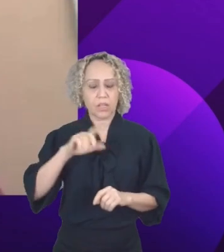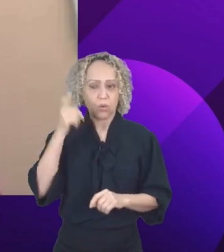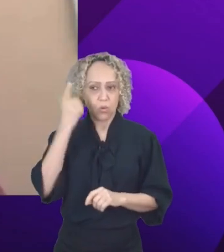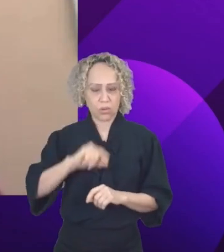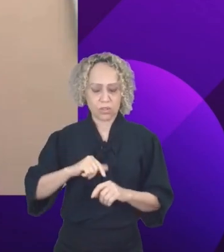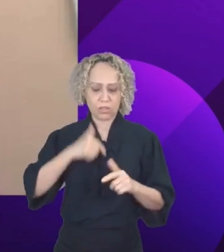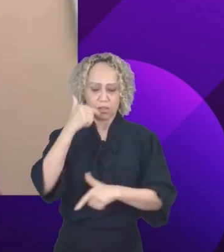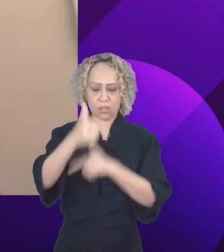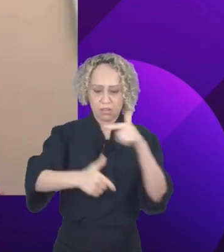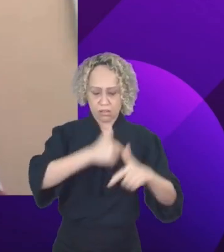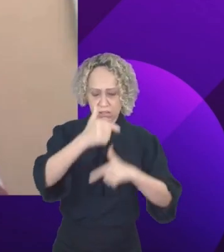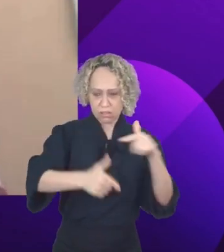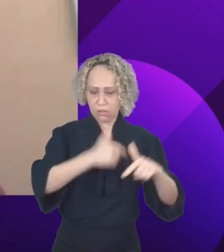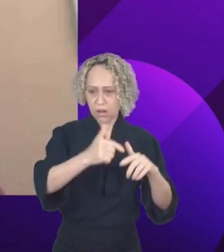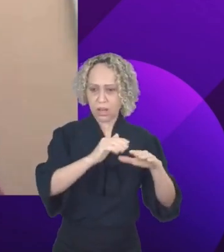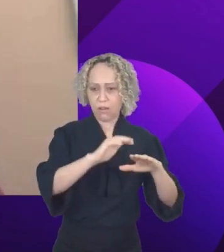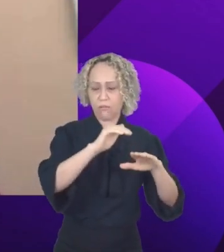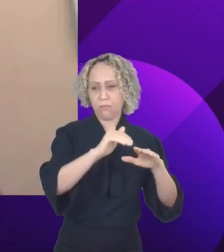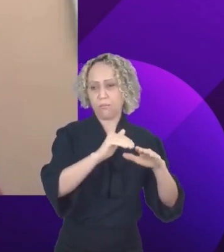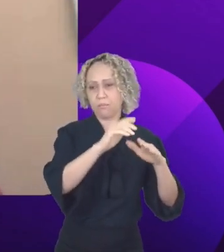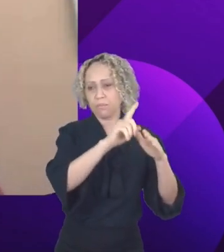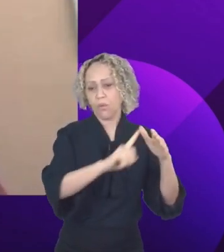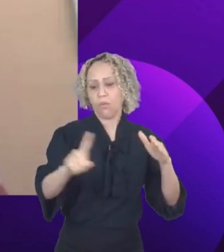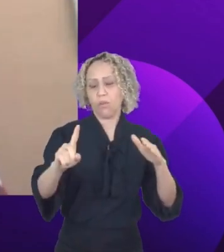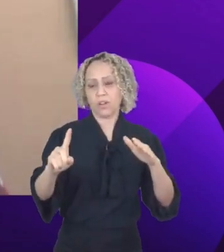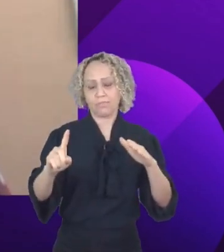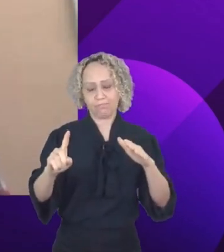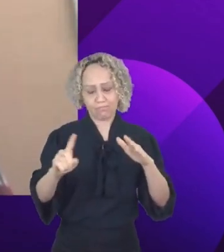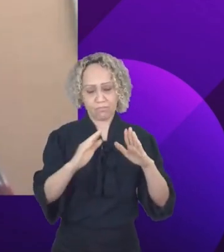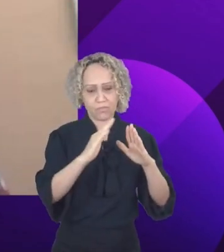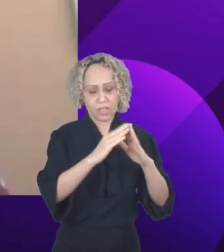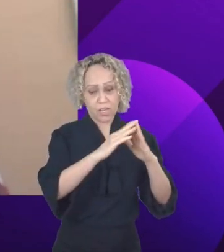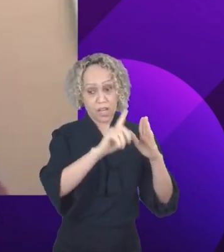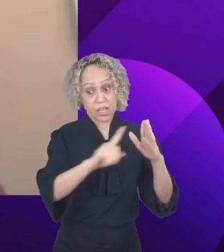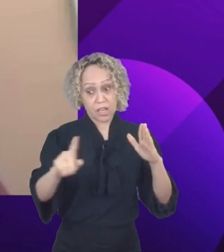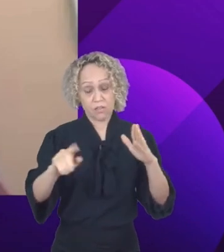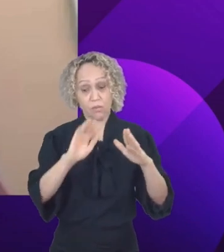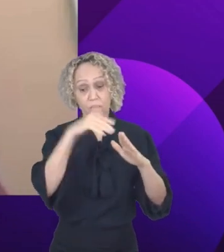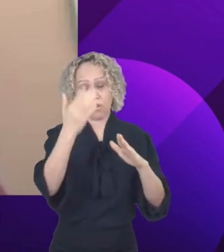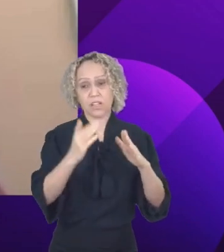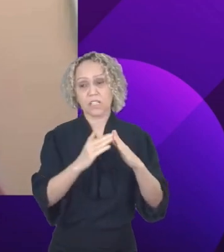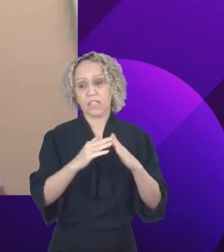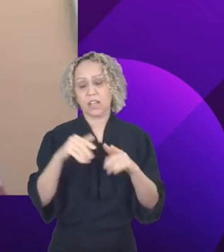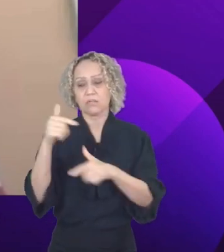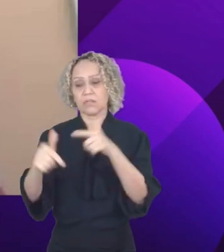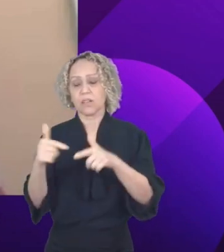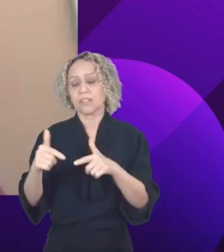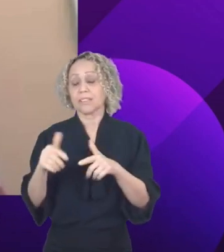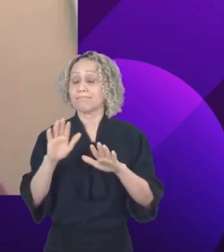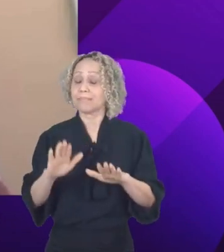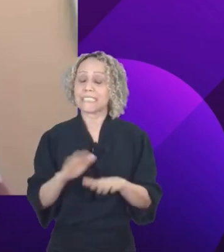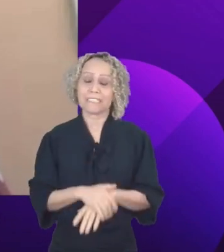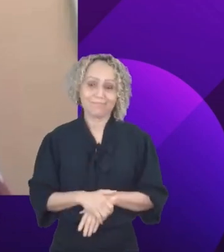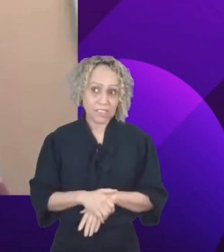trabalhos fora de casa, entretanto, elas tiveram que acumular uma sobrecarga muito grande de